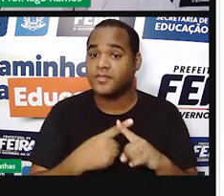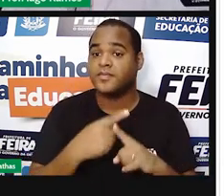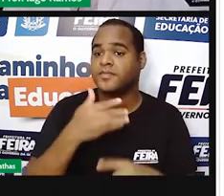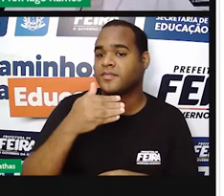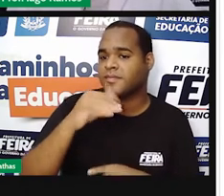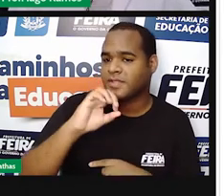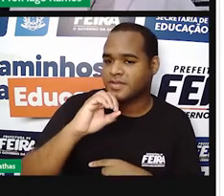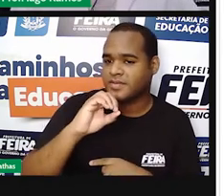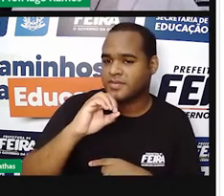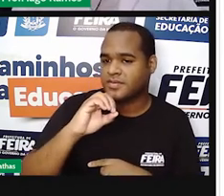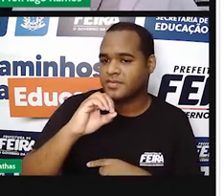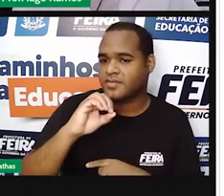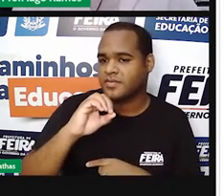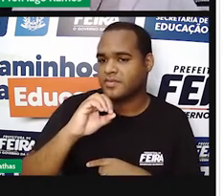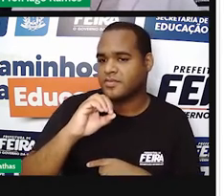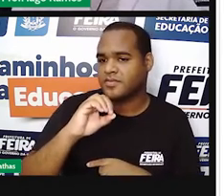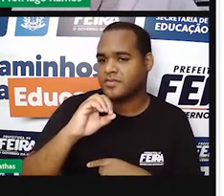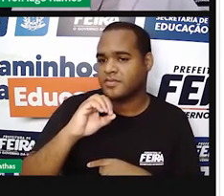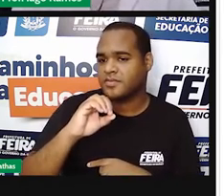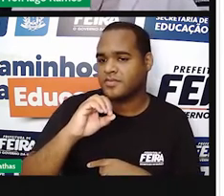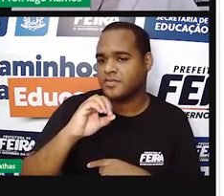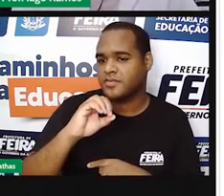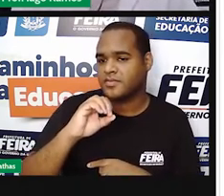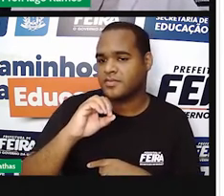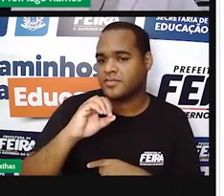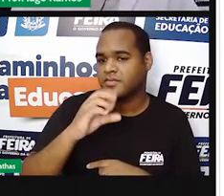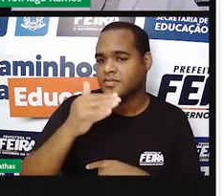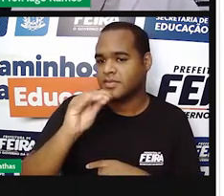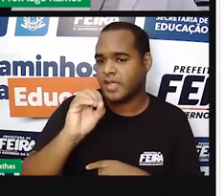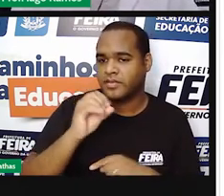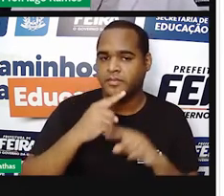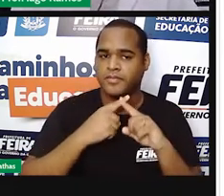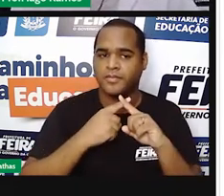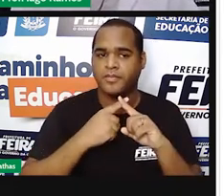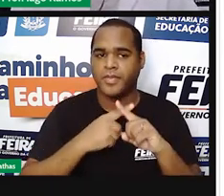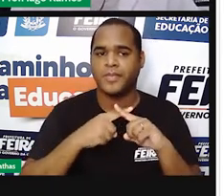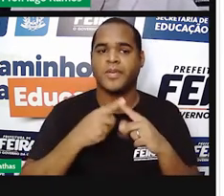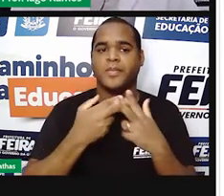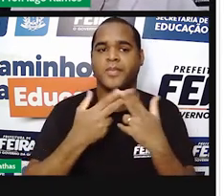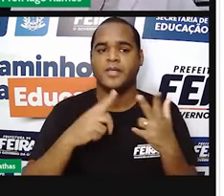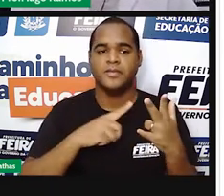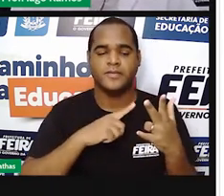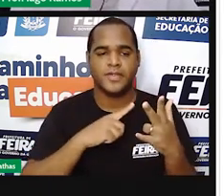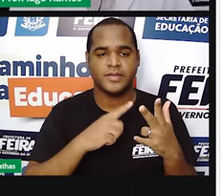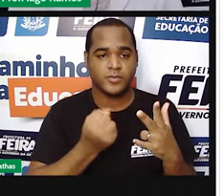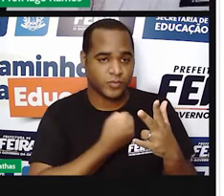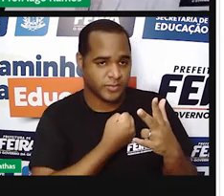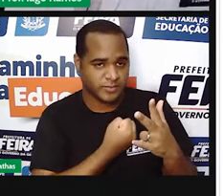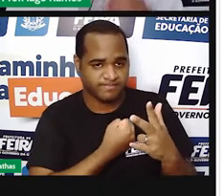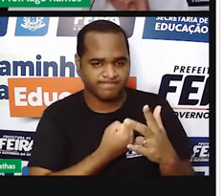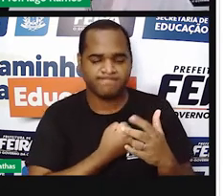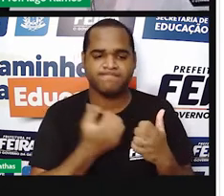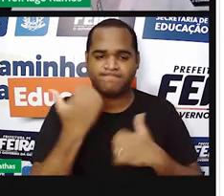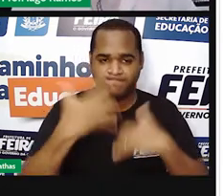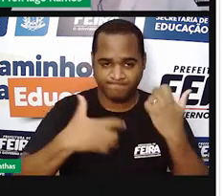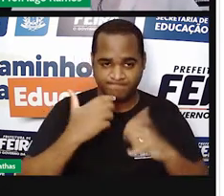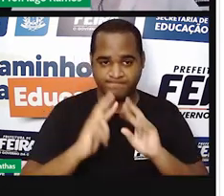10 são 10 opções de escolha para esse número Zinho aqui